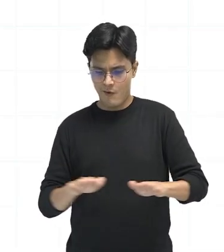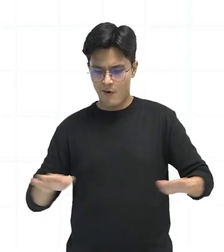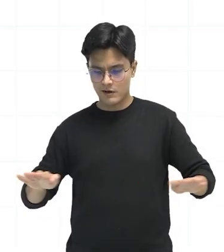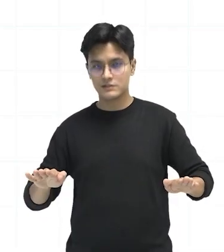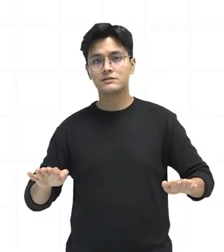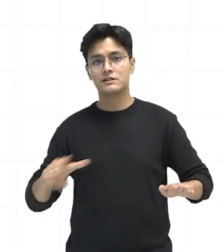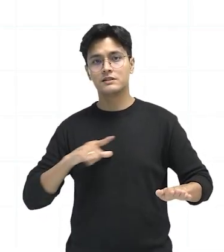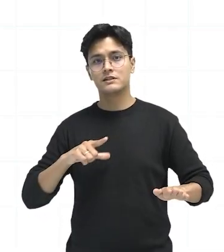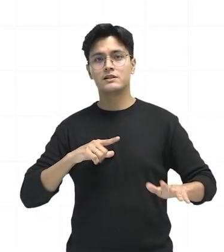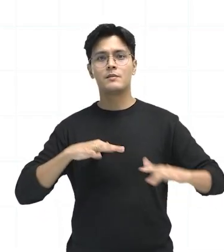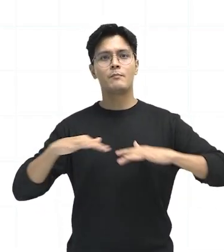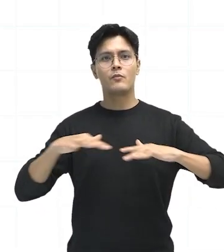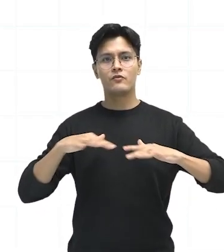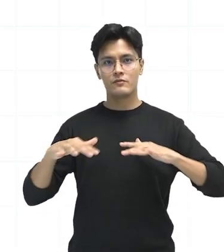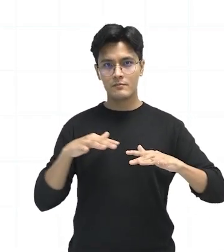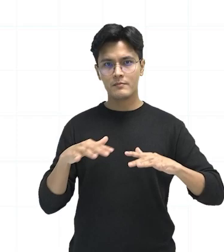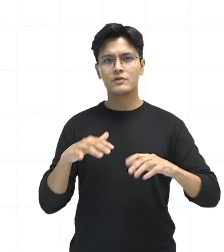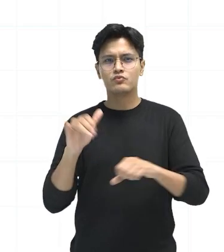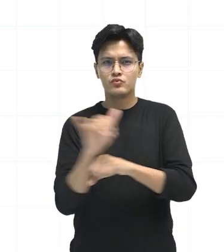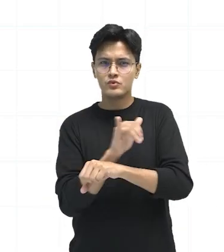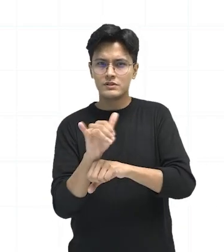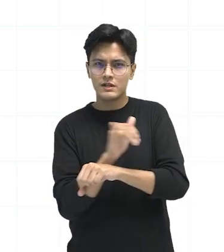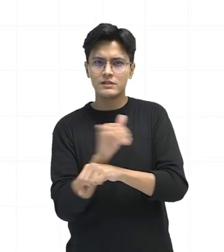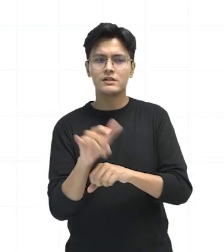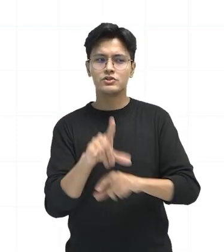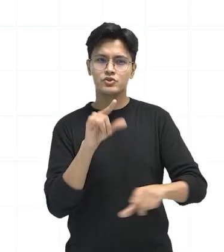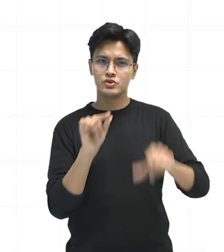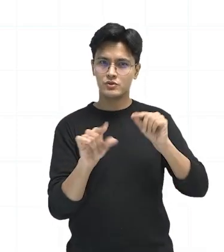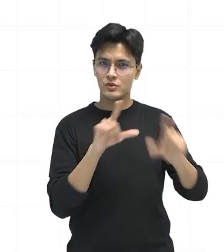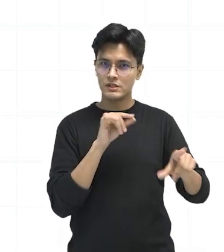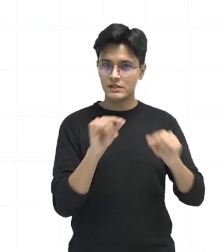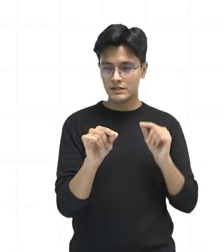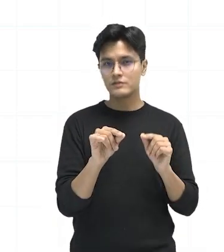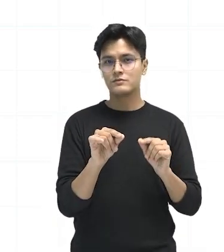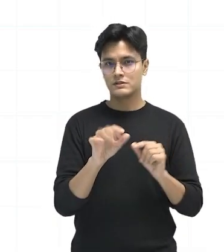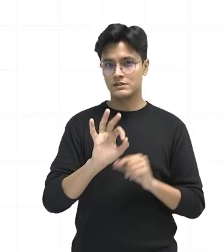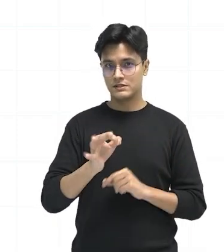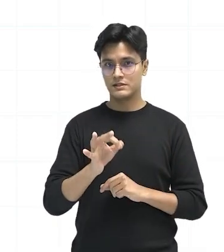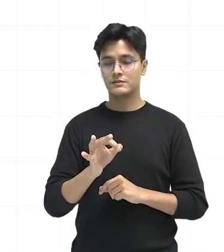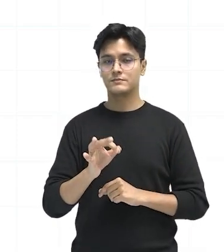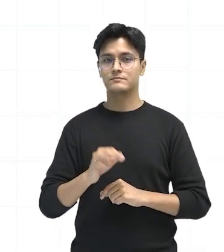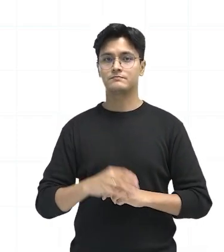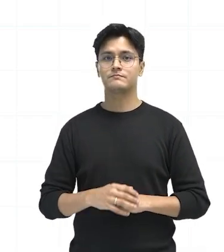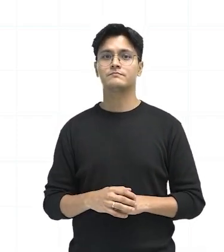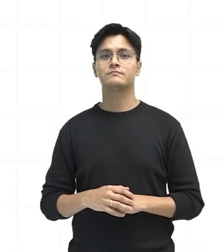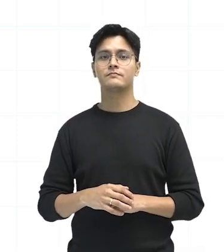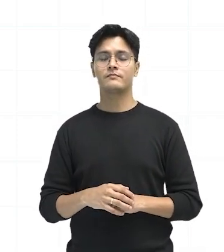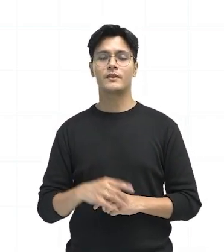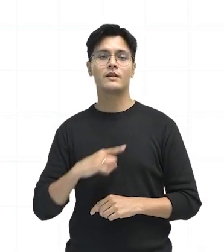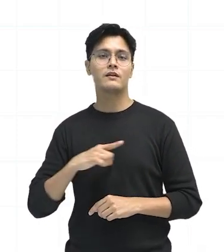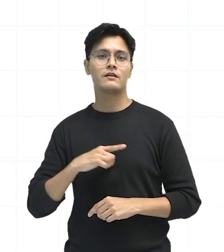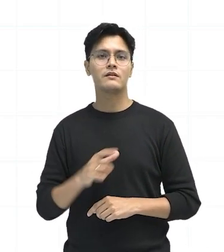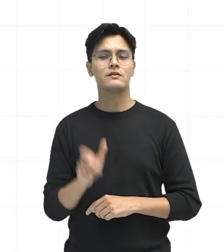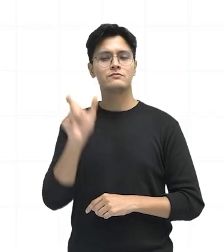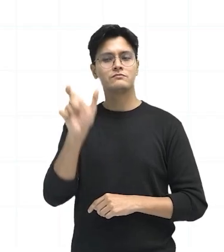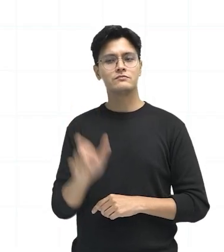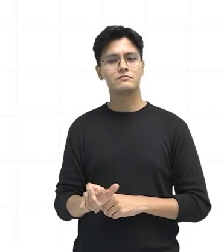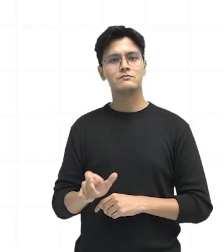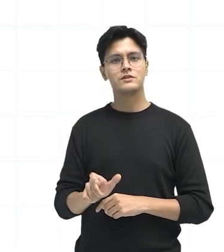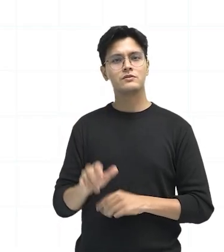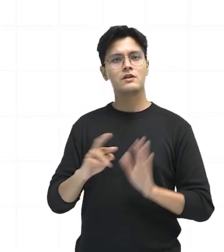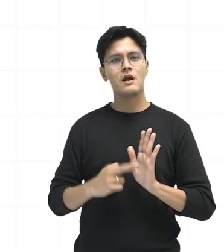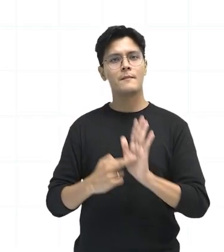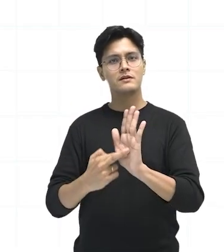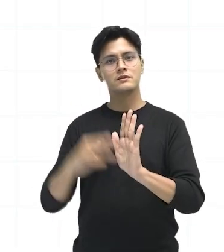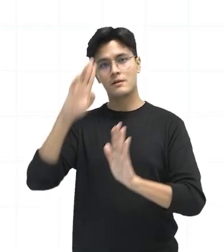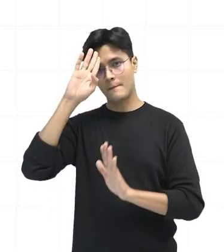com movimentos estratégicos e dissimulados, certo? E o seu representante é o